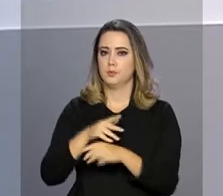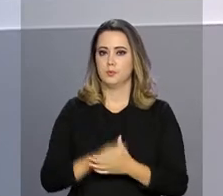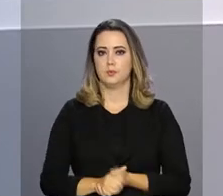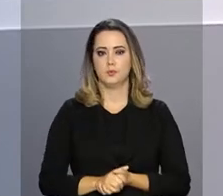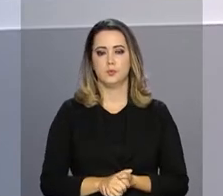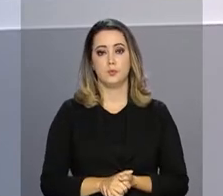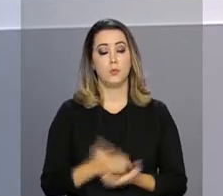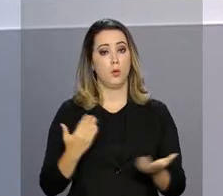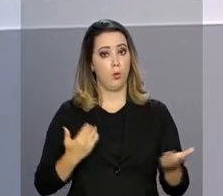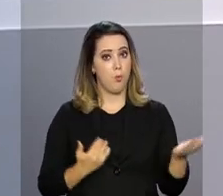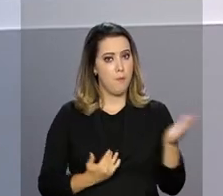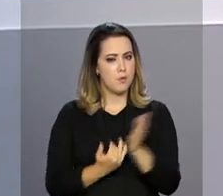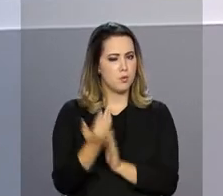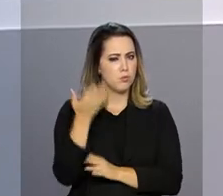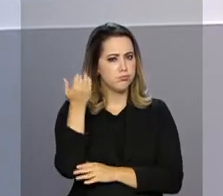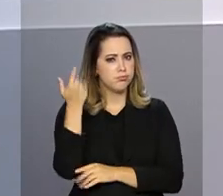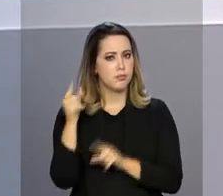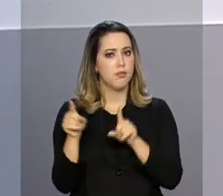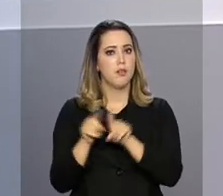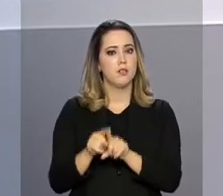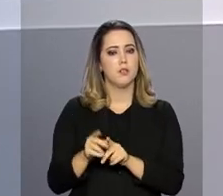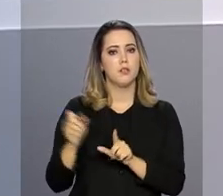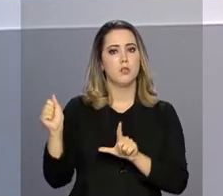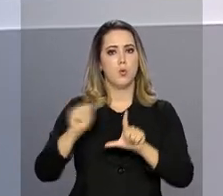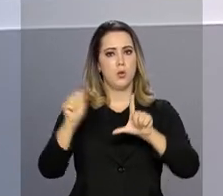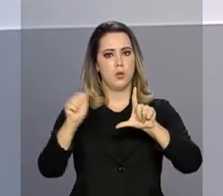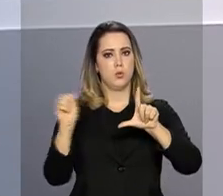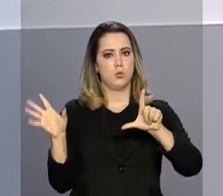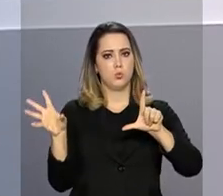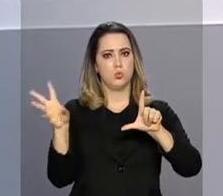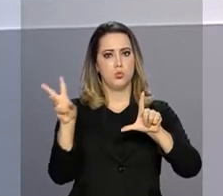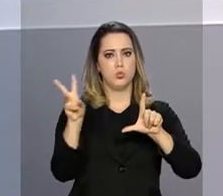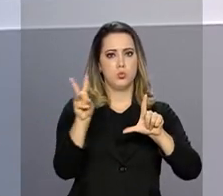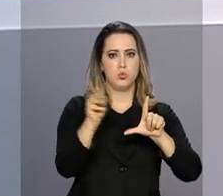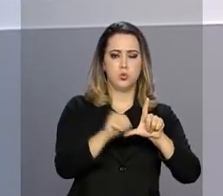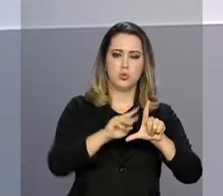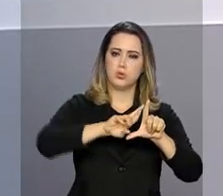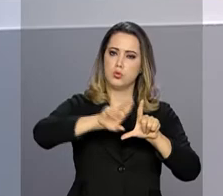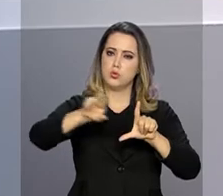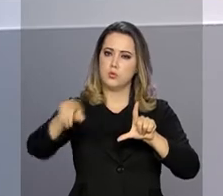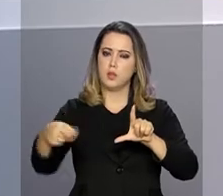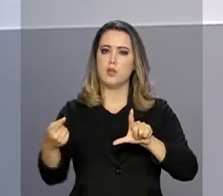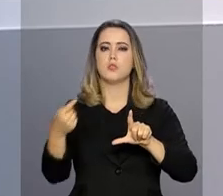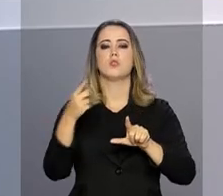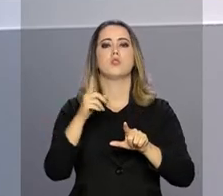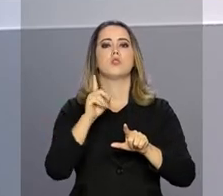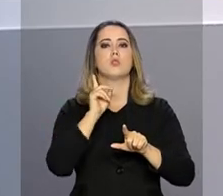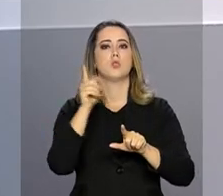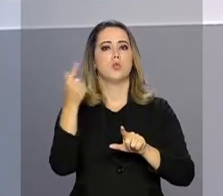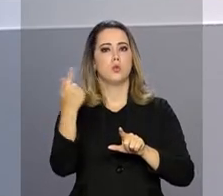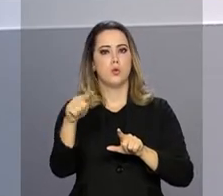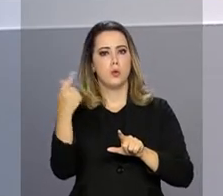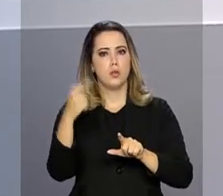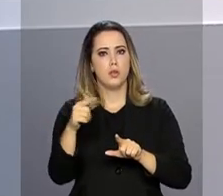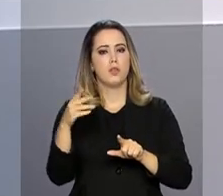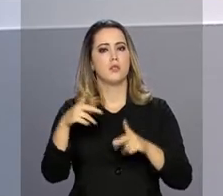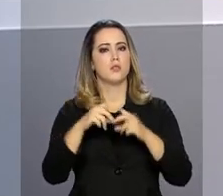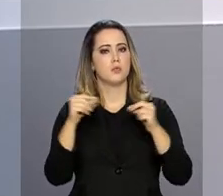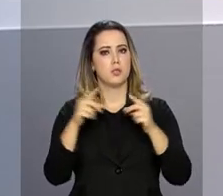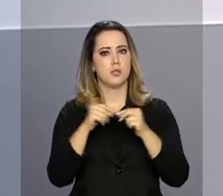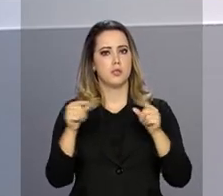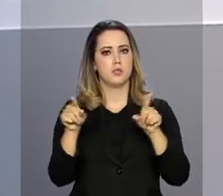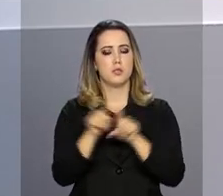desde o início do processo o sinal analógico já foi desligado em cidades como rio verde em goiás brasília